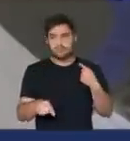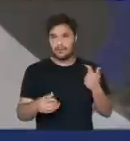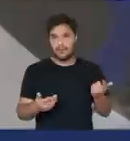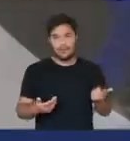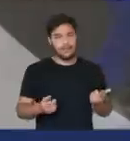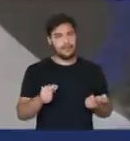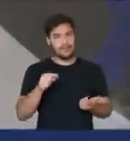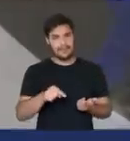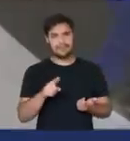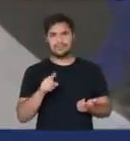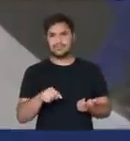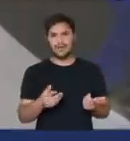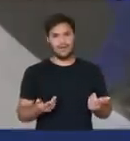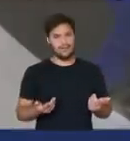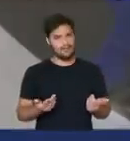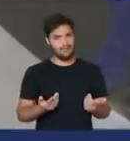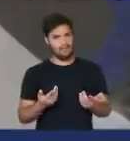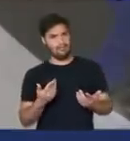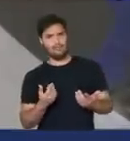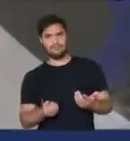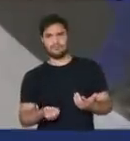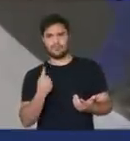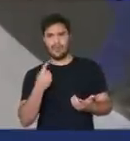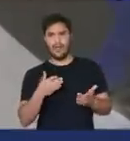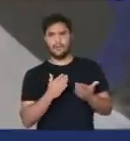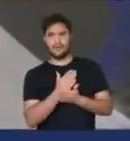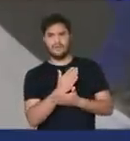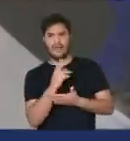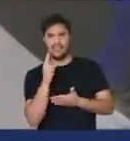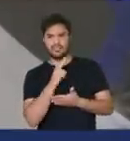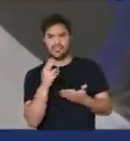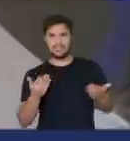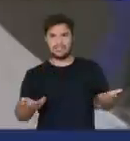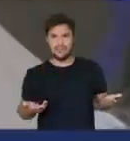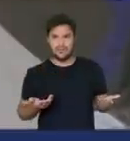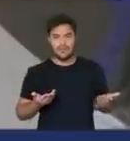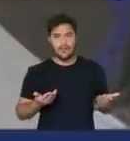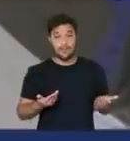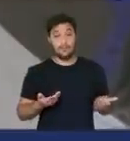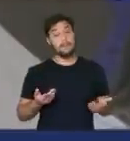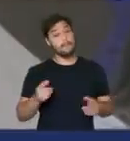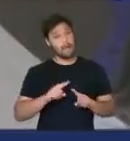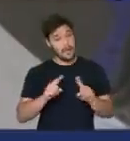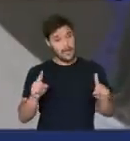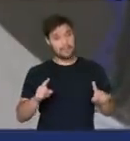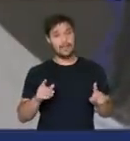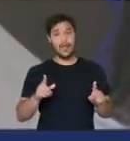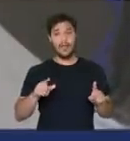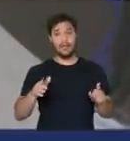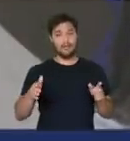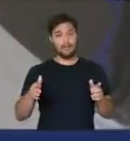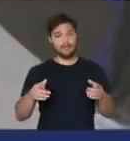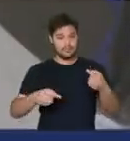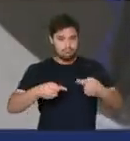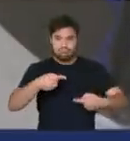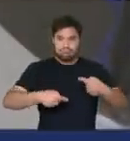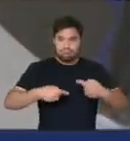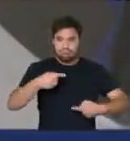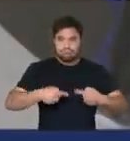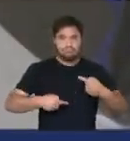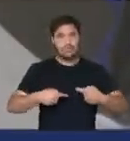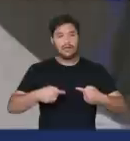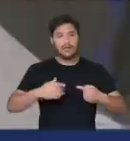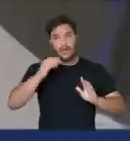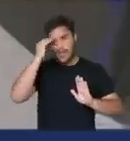um casuísmo absurdo a aprovação do estado de emergência. Mas, de qualquer maneira, era um debate que estava sendo feito dentro